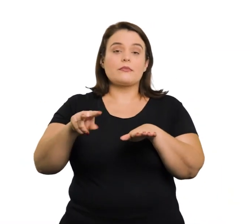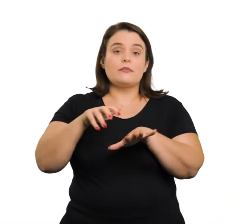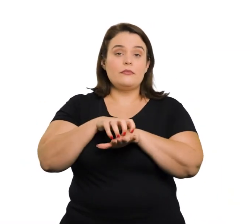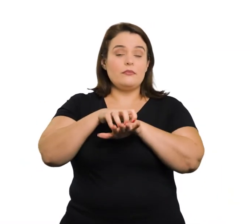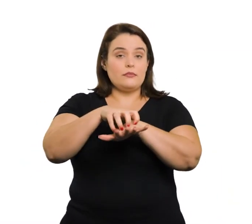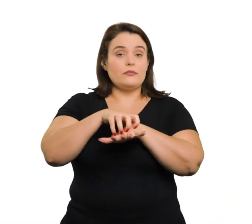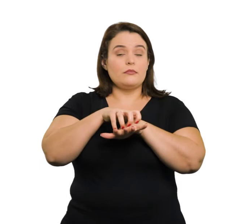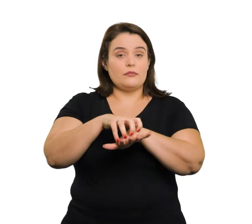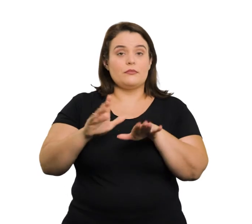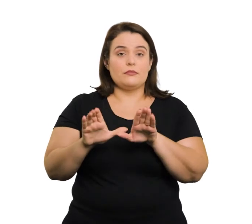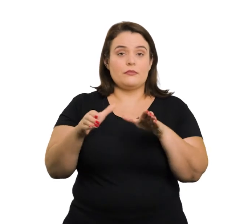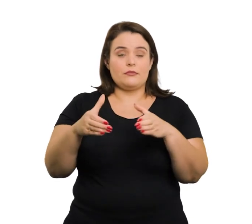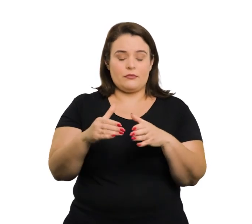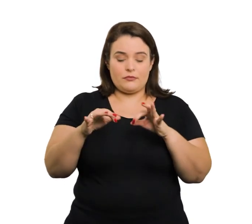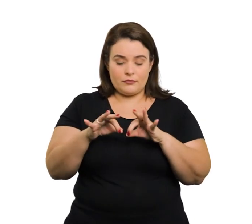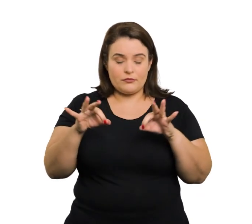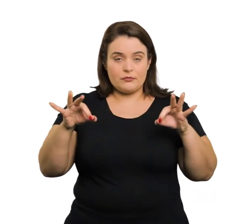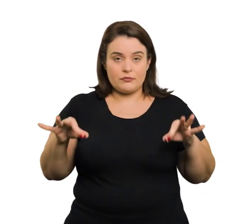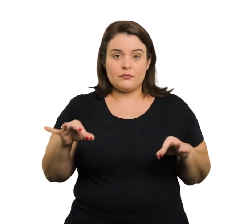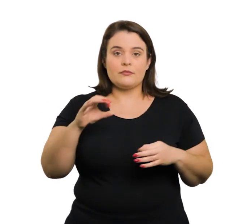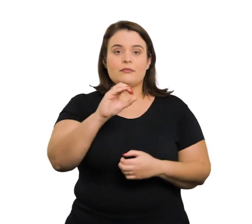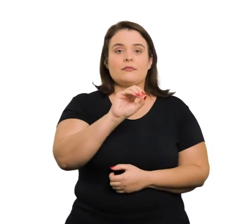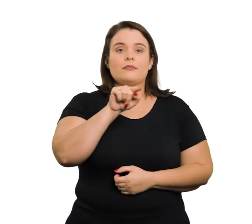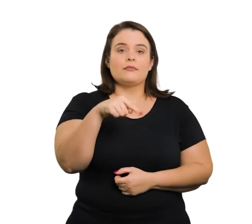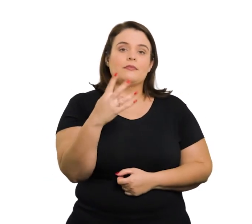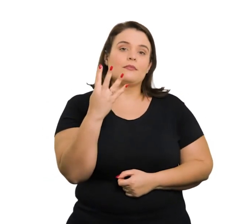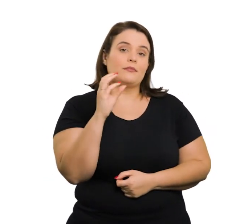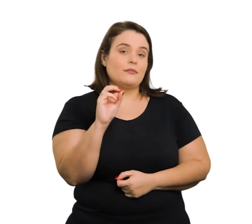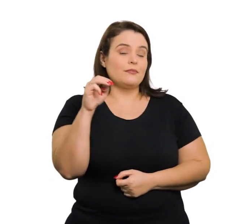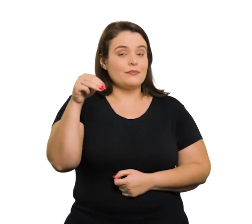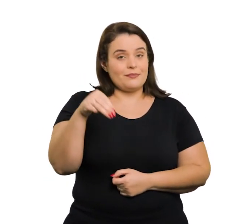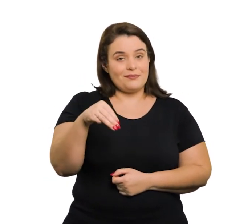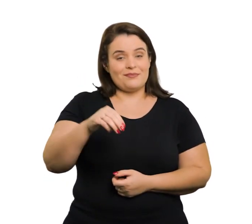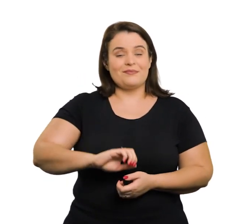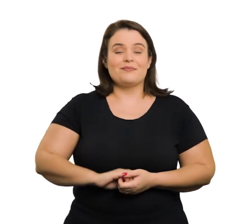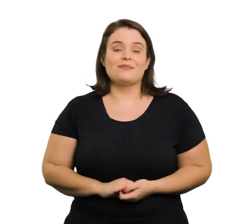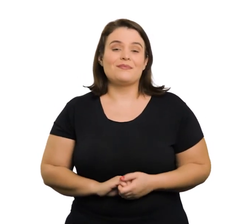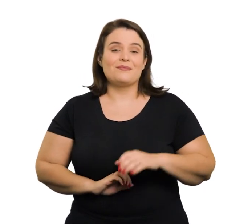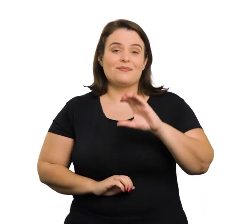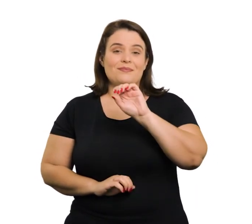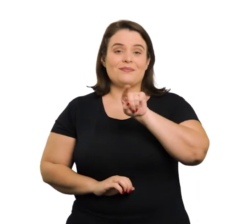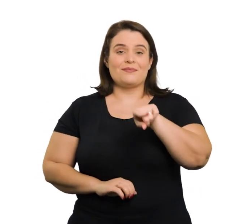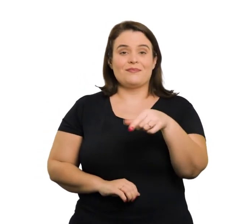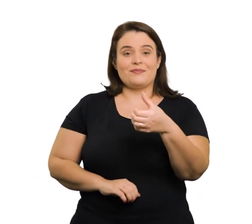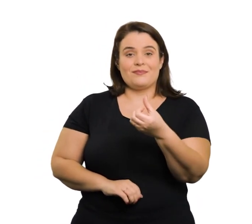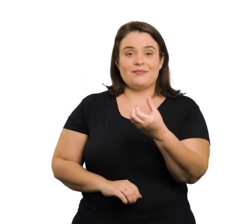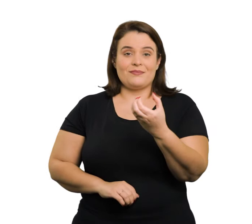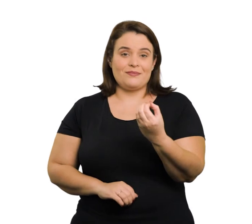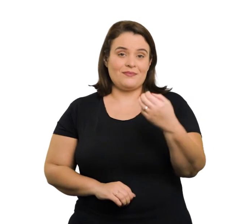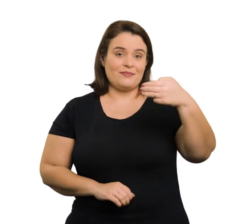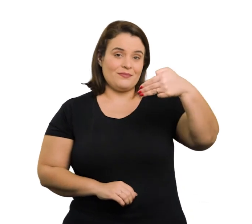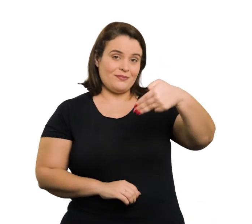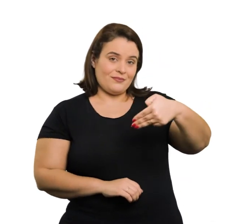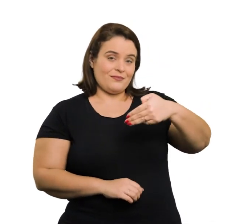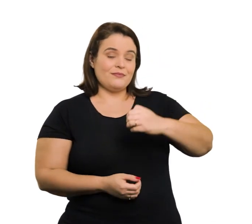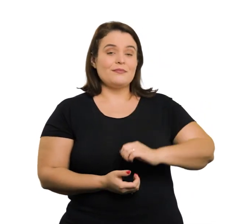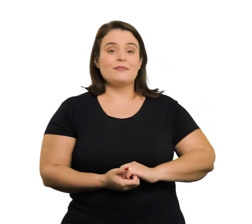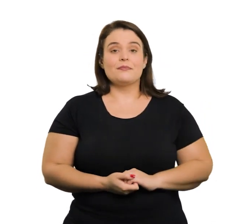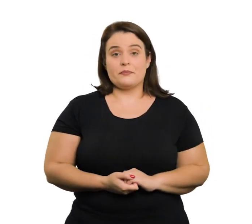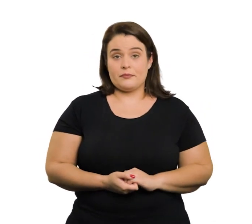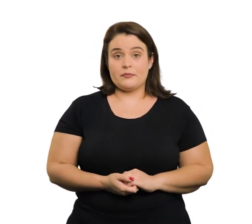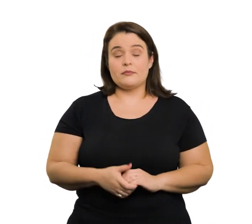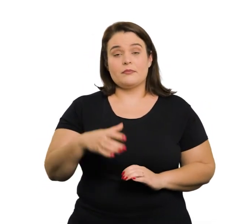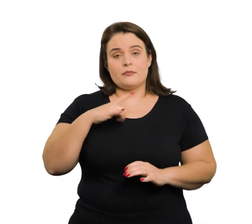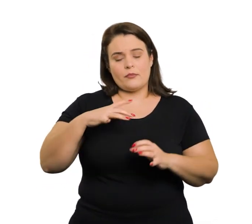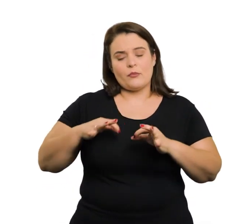e desembarque de transporte coletivo, com largura entre 0,40 metro e